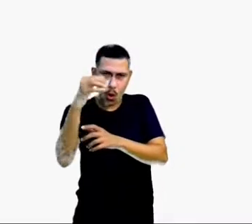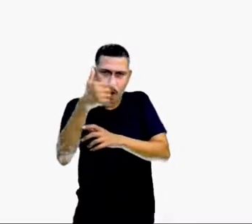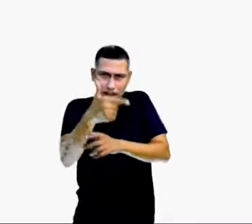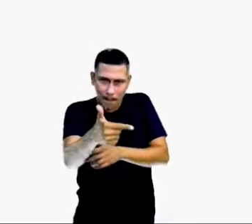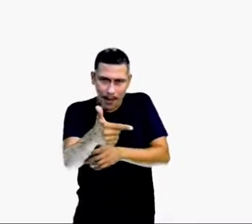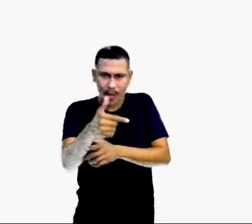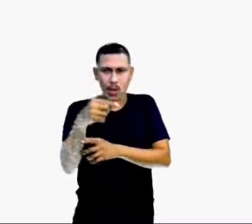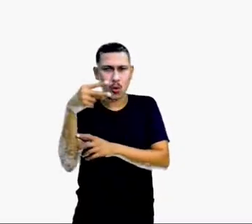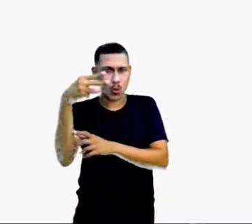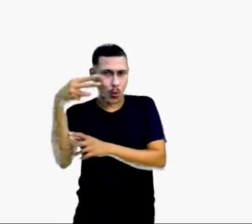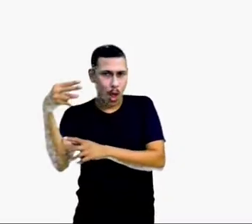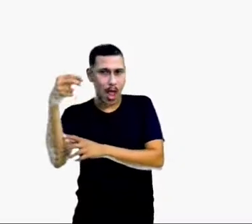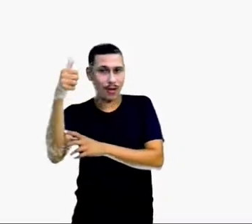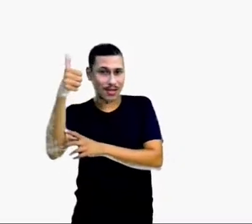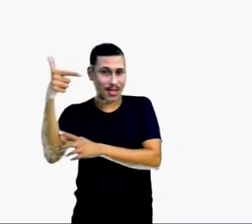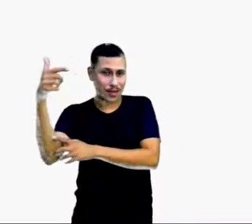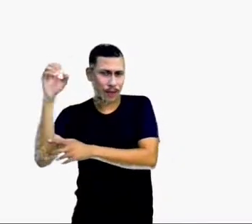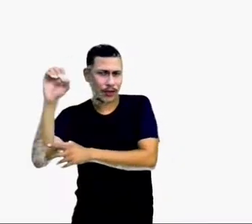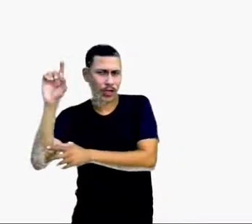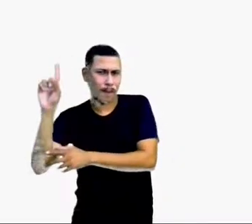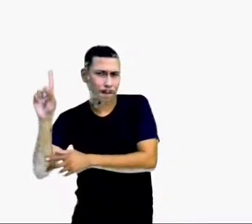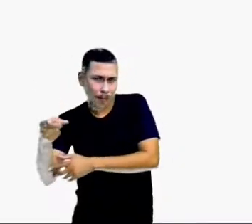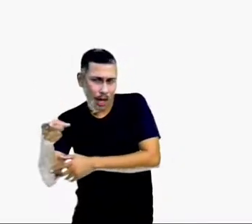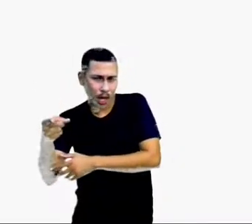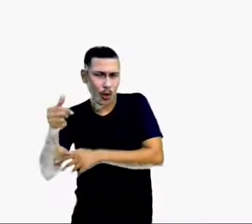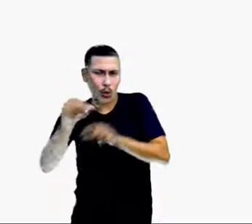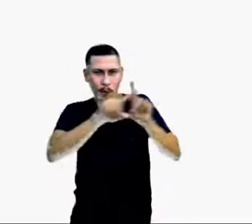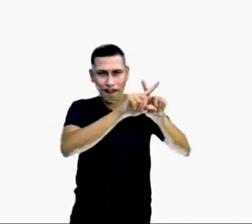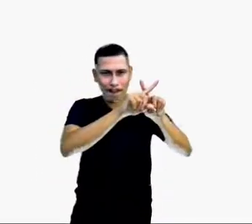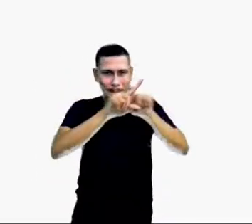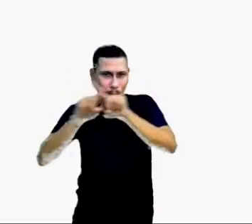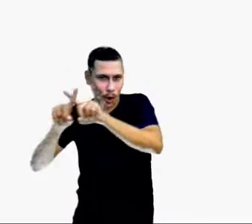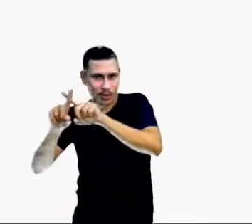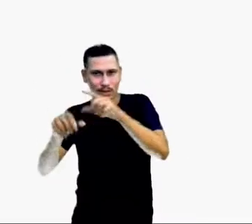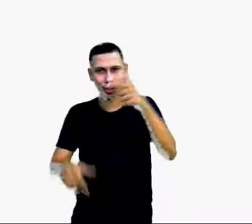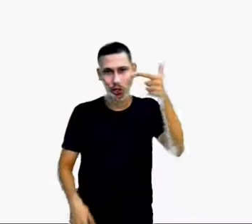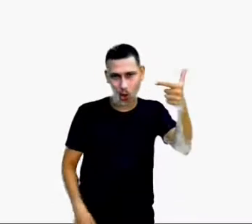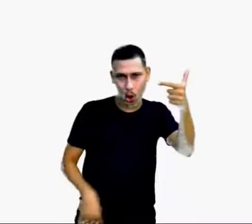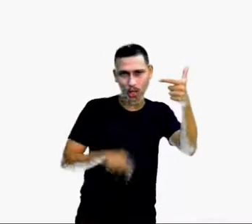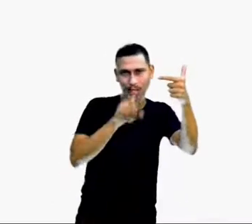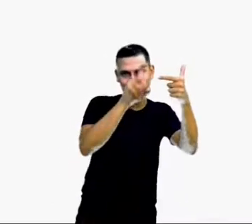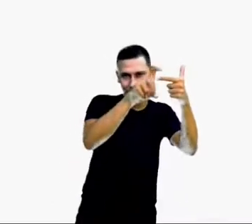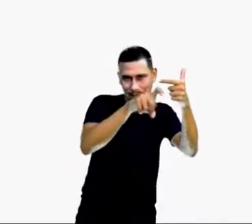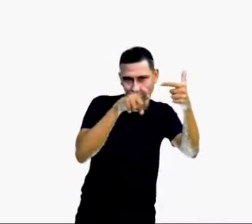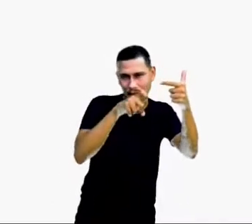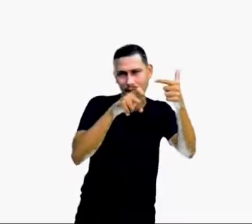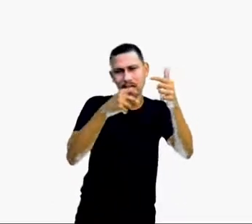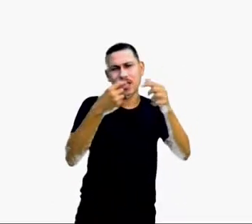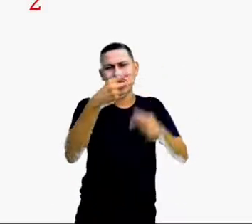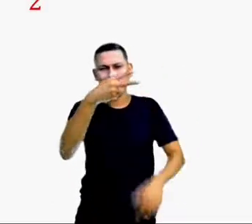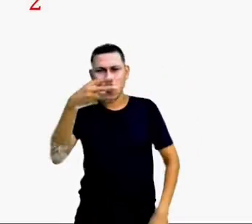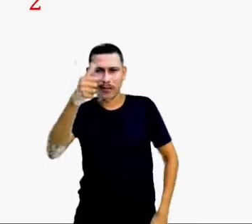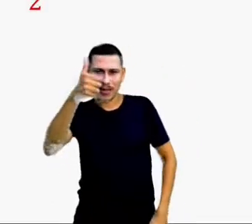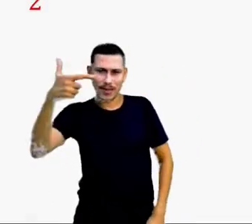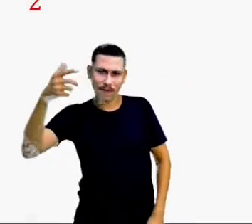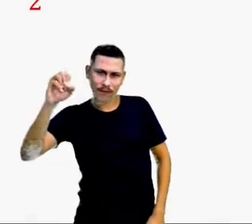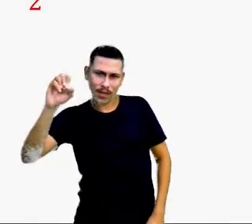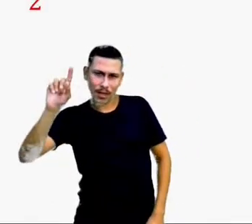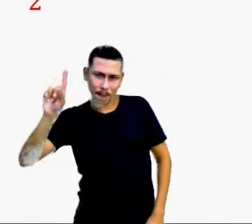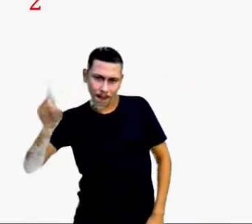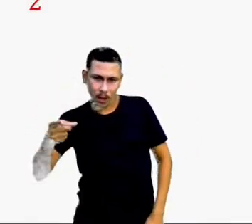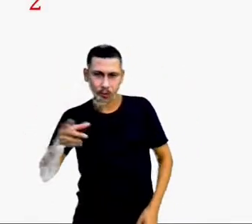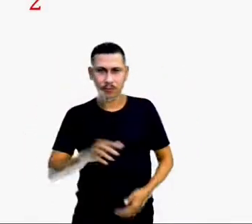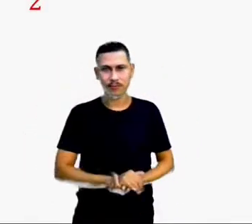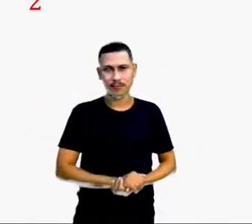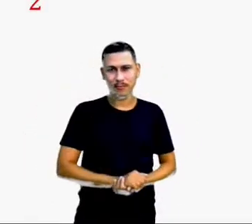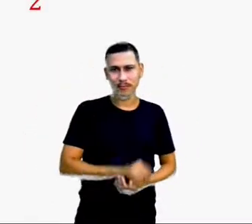120 mil. Então agora multiplicando ficará 2x igual a 120 mil. Significa que